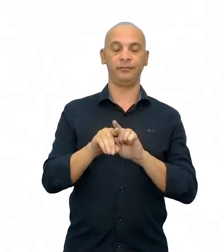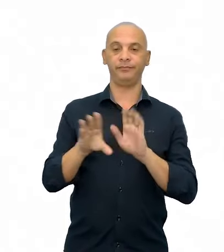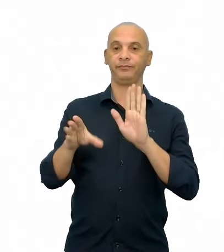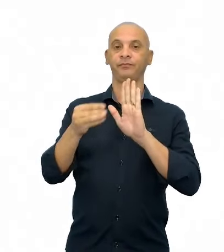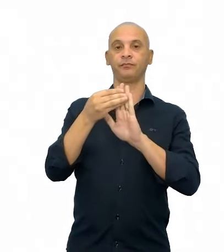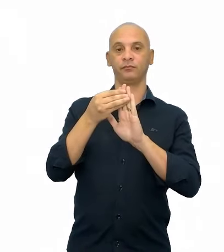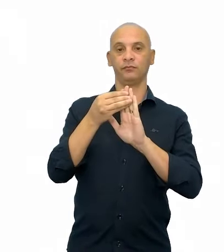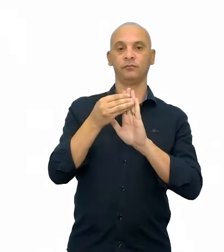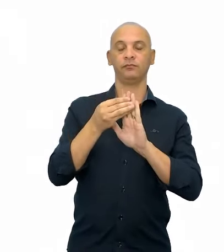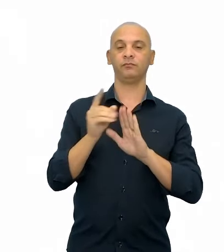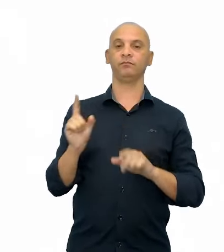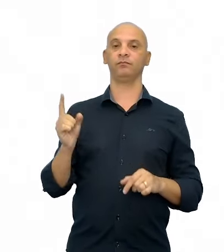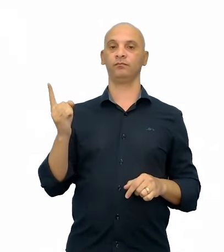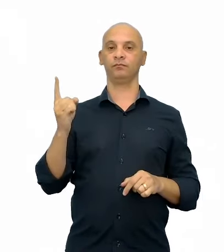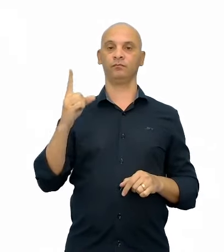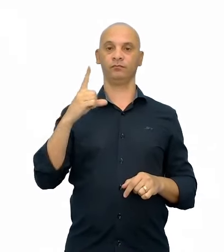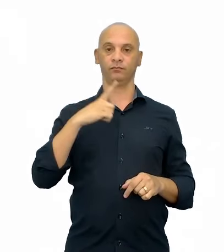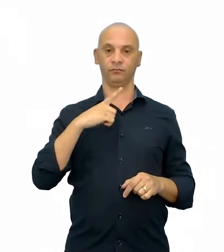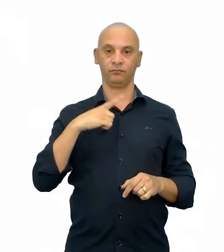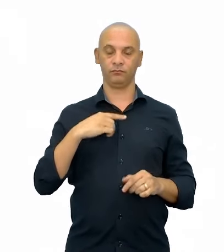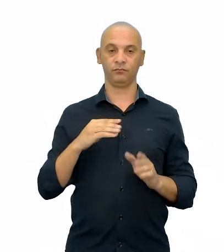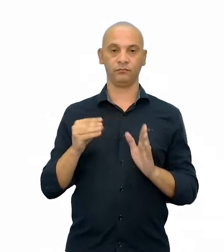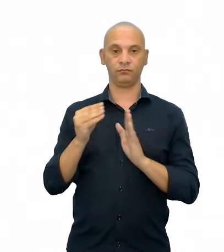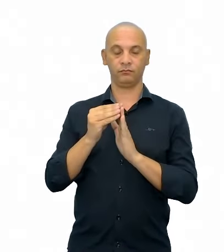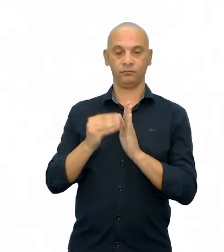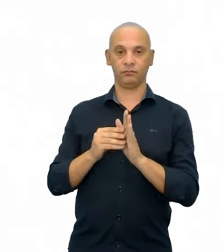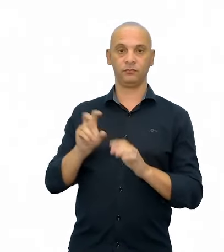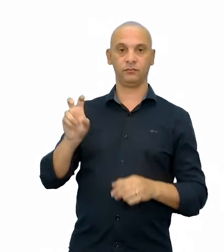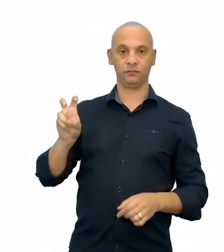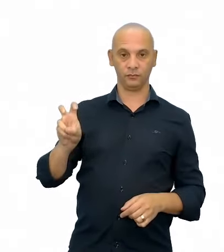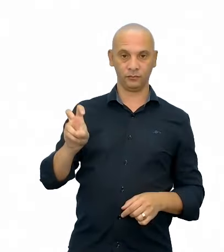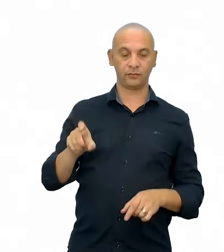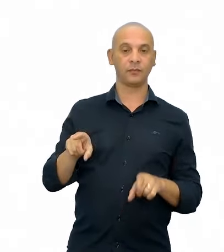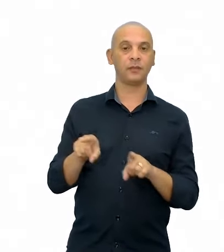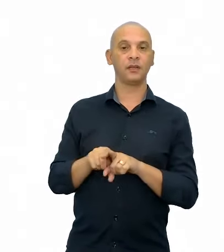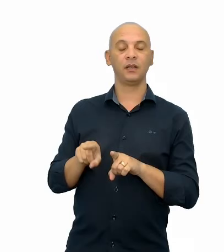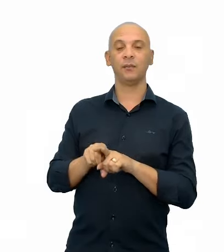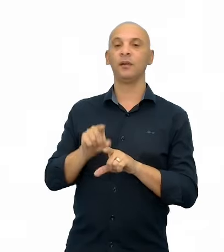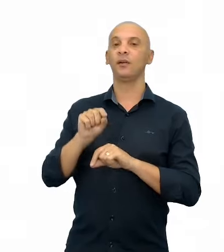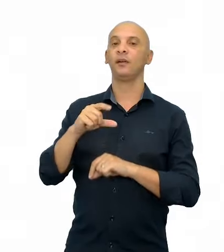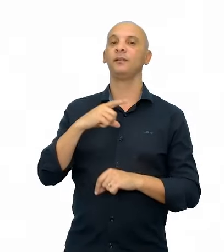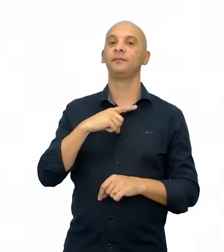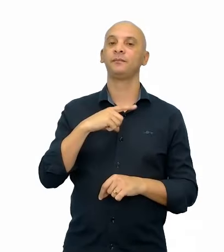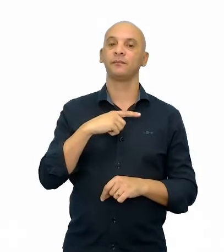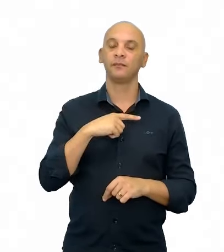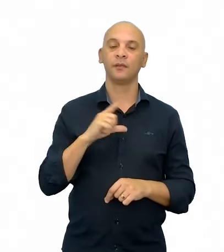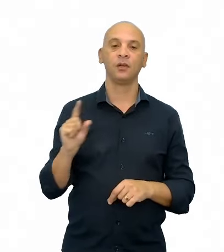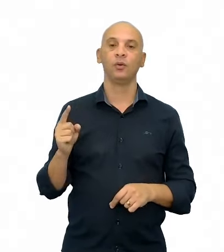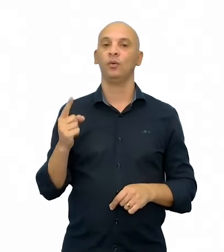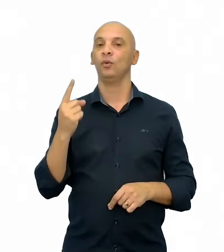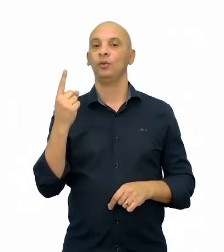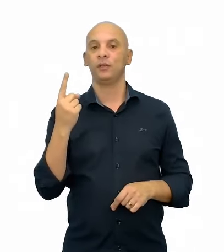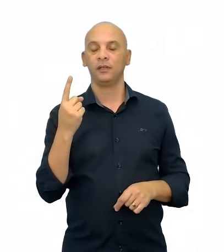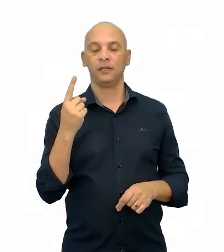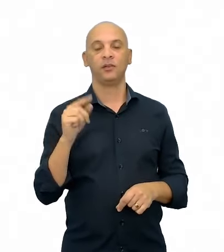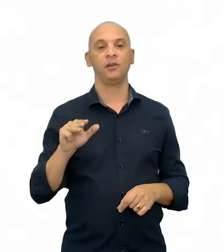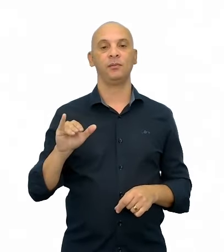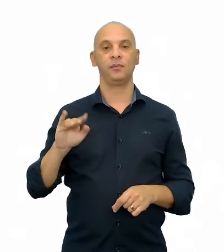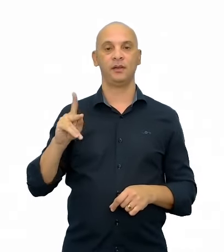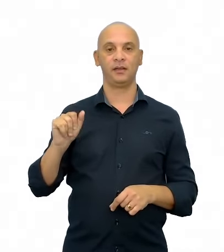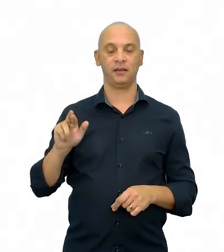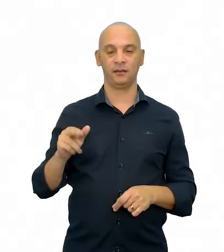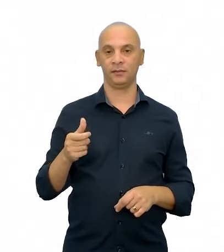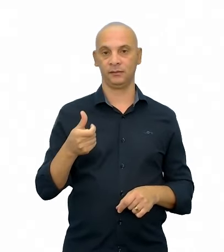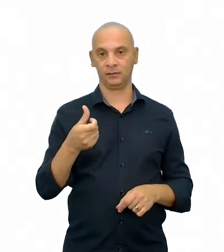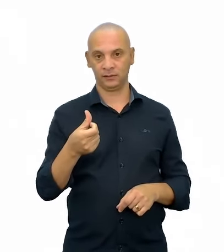adicionar uma unidade de milhar ao número 5, tornando aí, né, a unidade de milhar ficando 6.